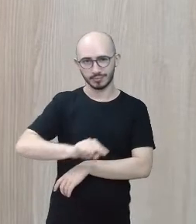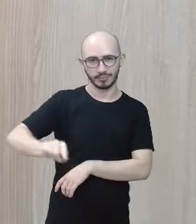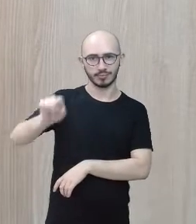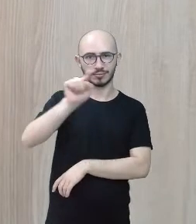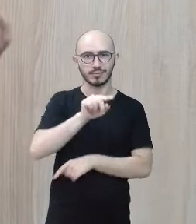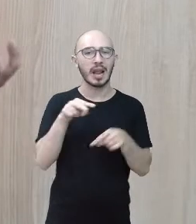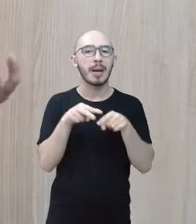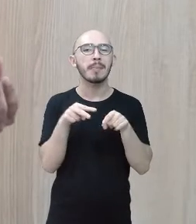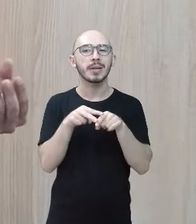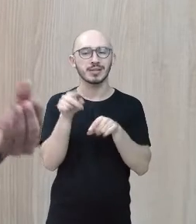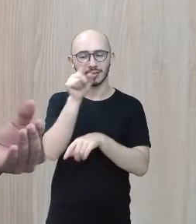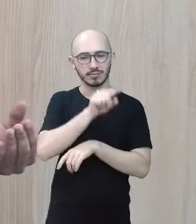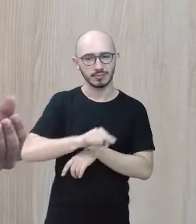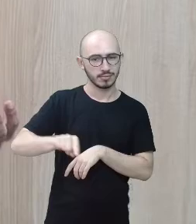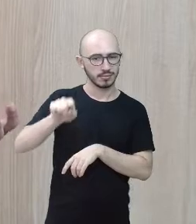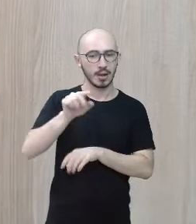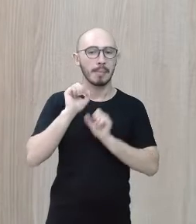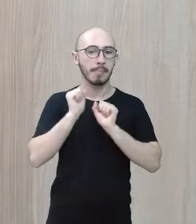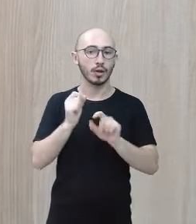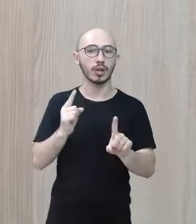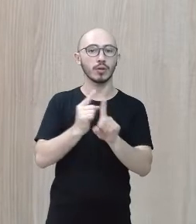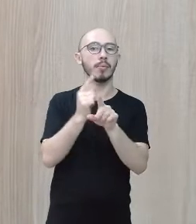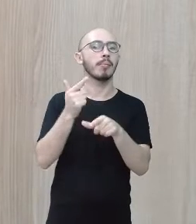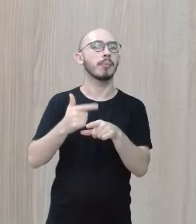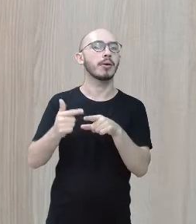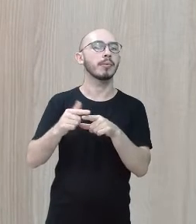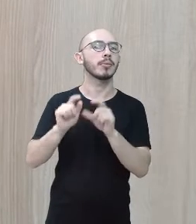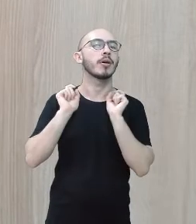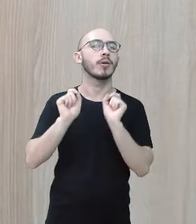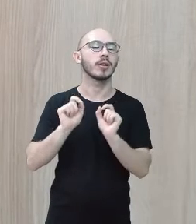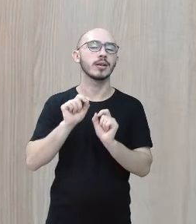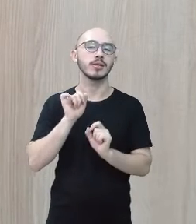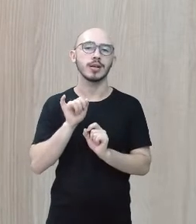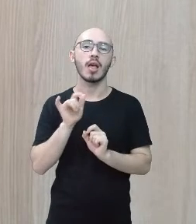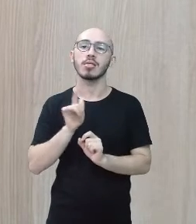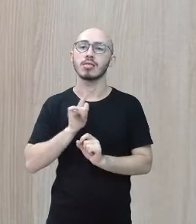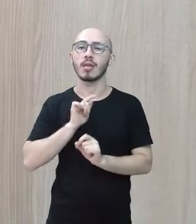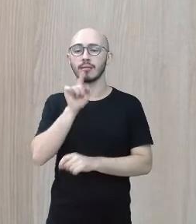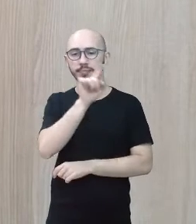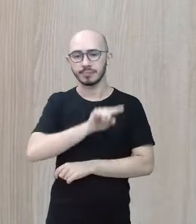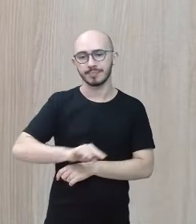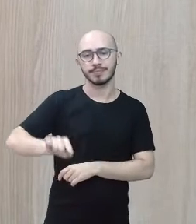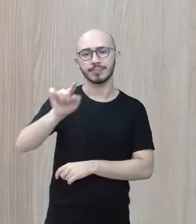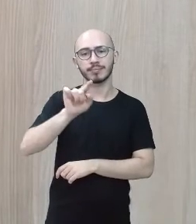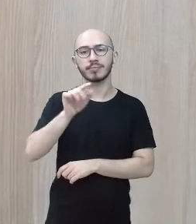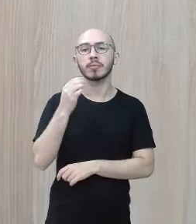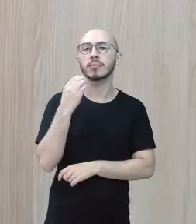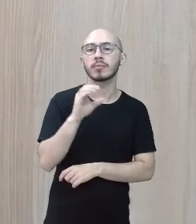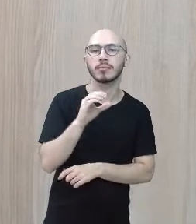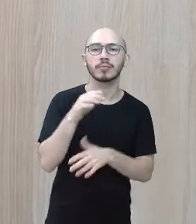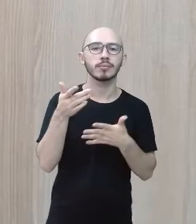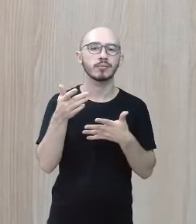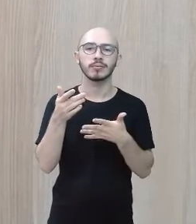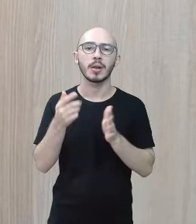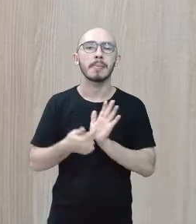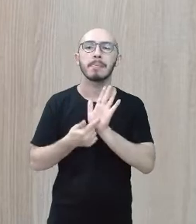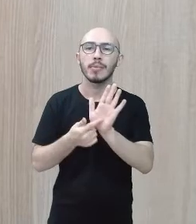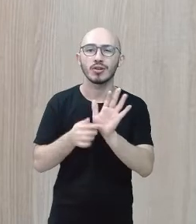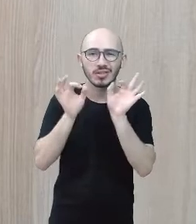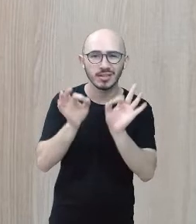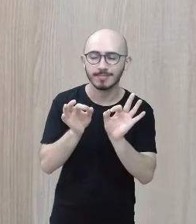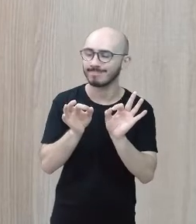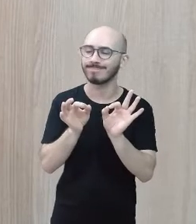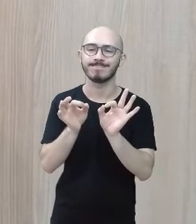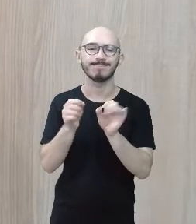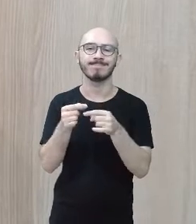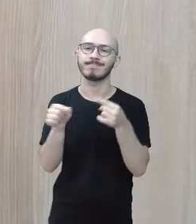pode encontrar um problema que, se a gente colocar esse problema no gráfico de pizza, a solução não sai correta,